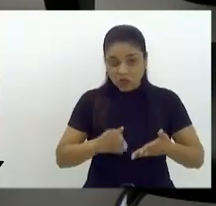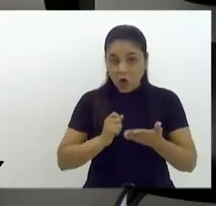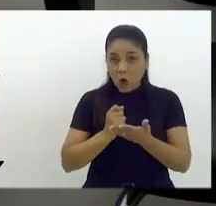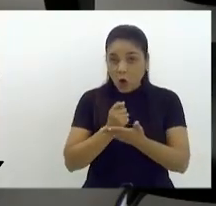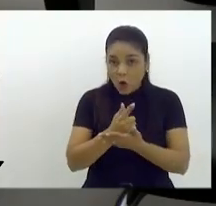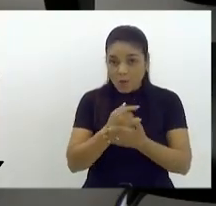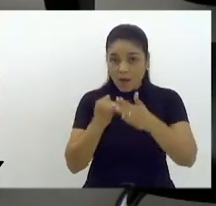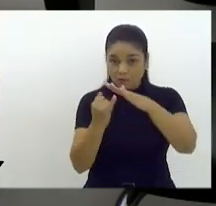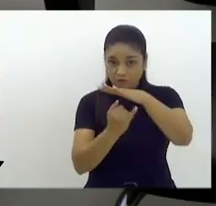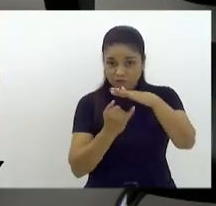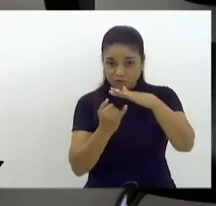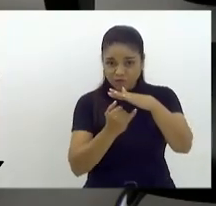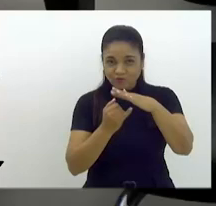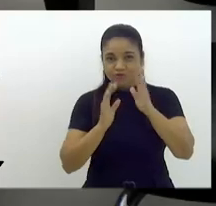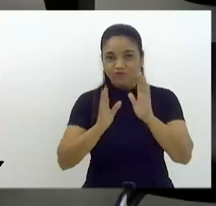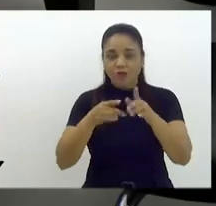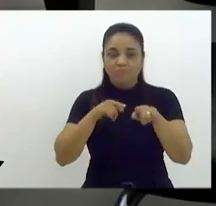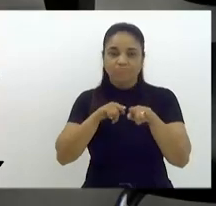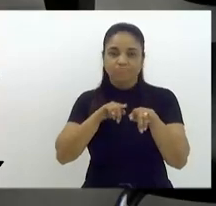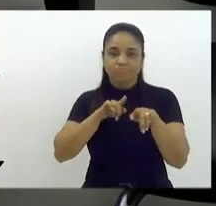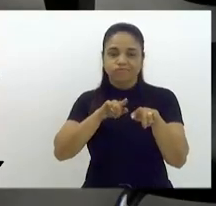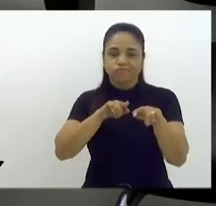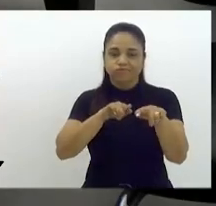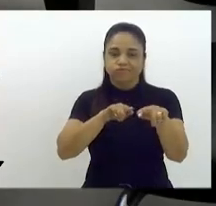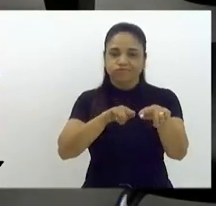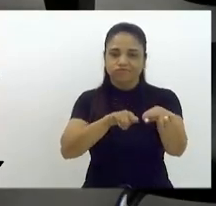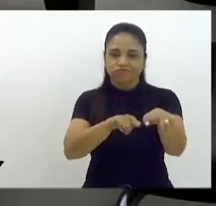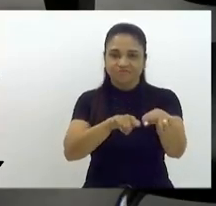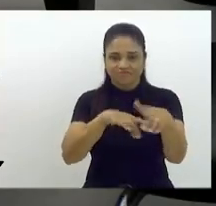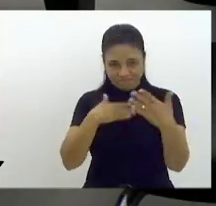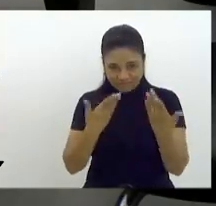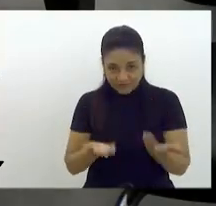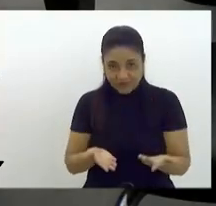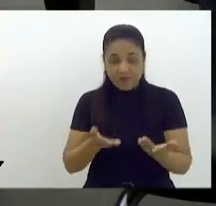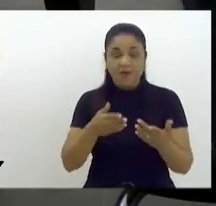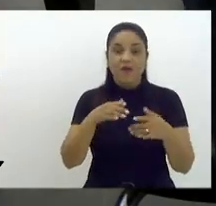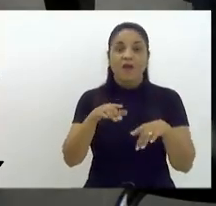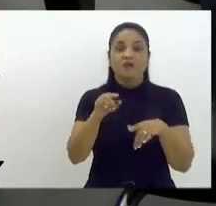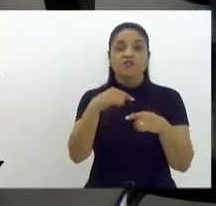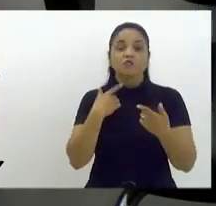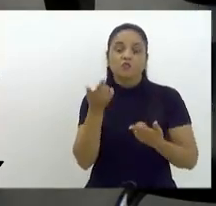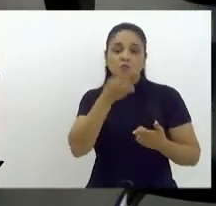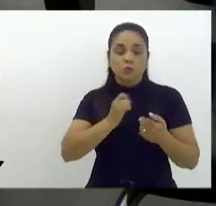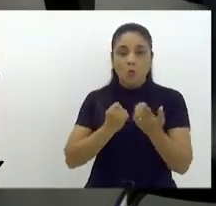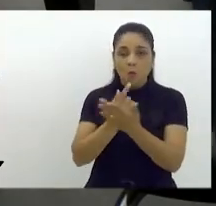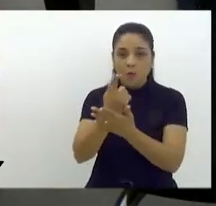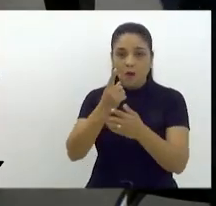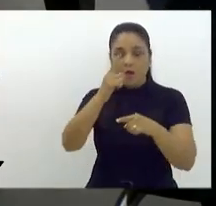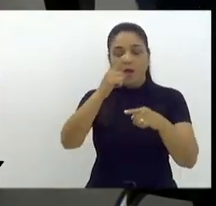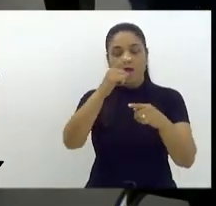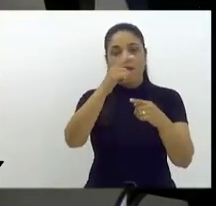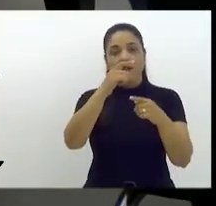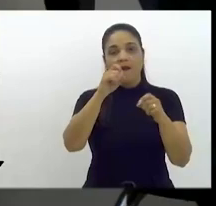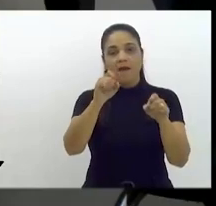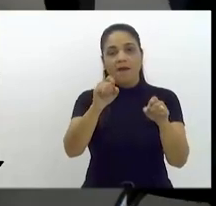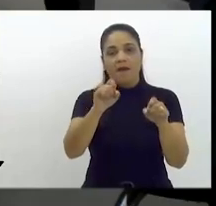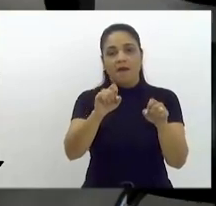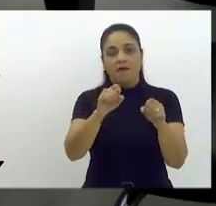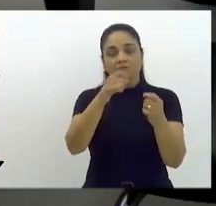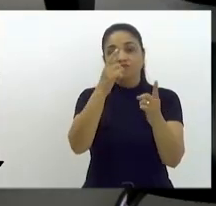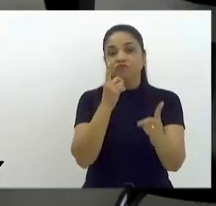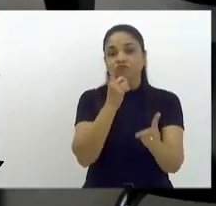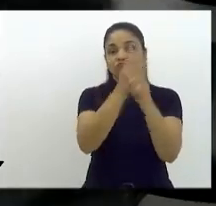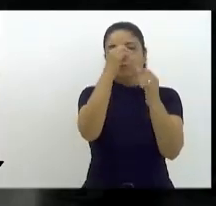então a gente recebeu uns equipamentos lá que fazem a quebra de senha do iPhone 13 um longo tempo